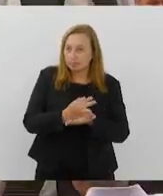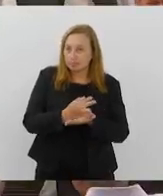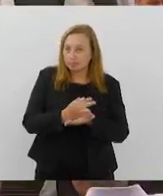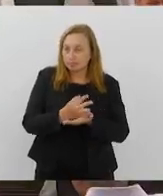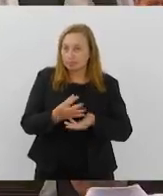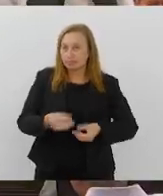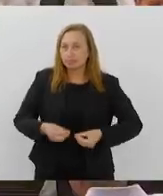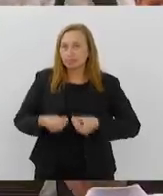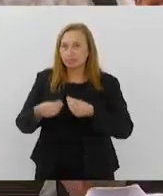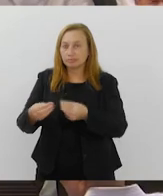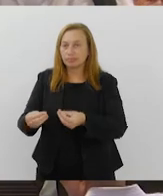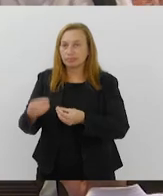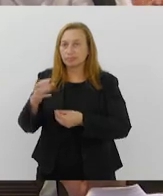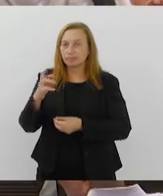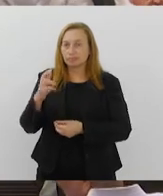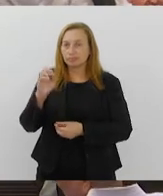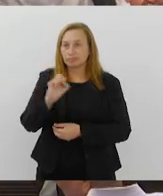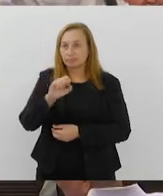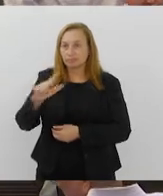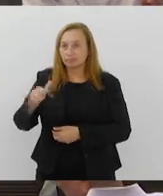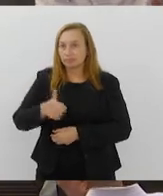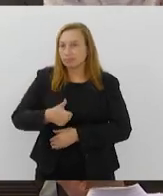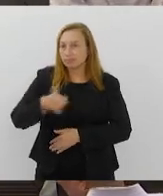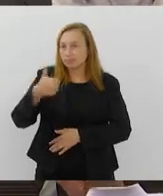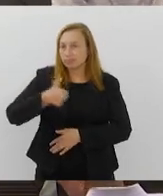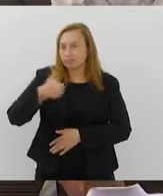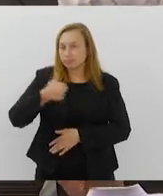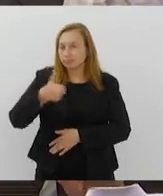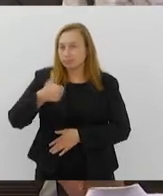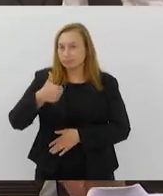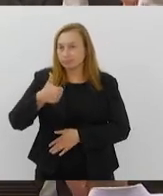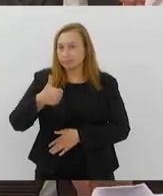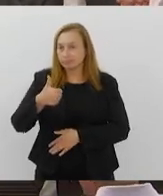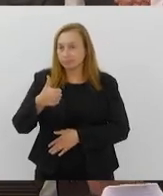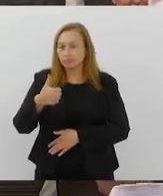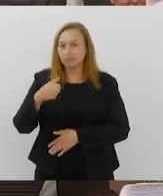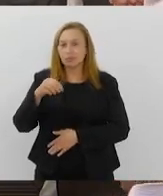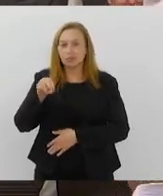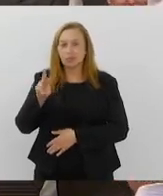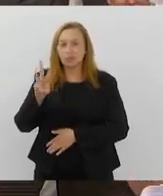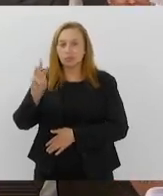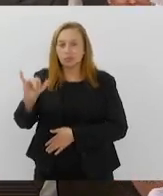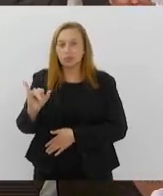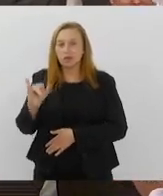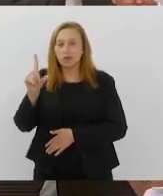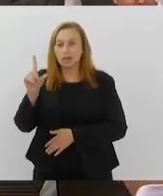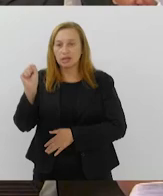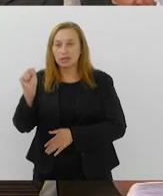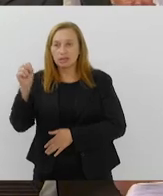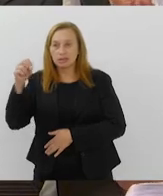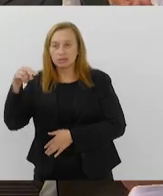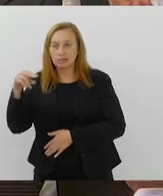cerimonial. Primeiro agraciado, senhor Willis Lucas Filho, in memoriam.